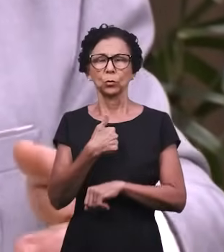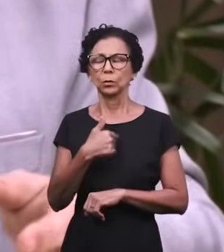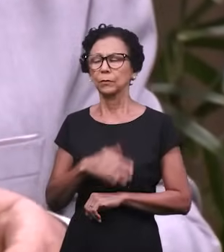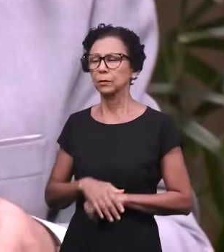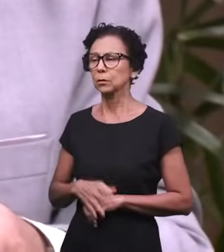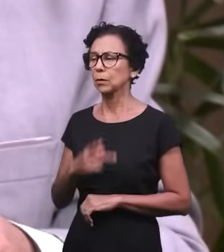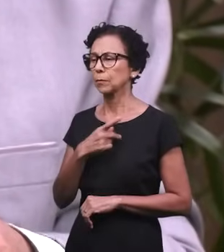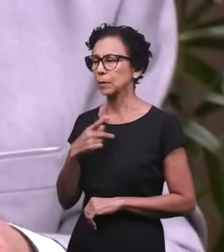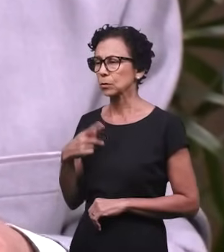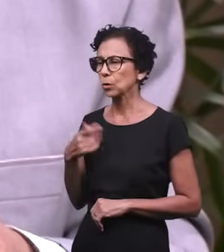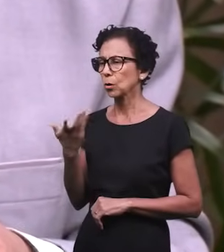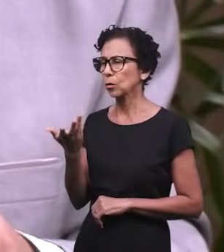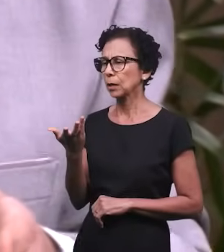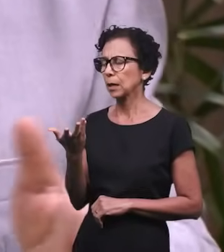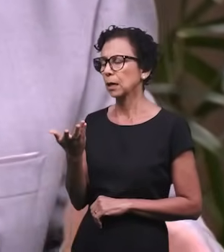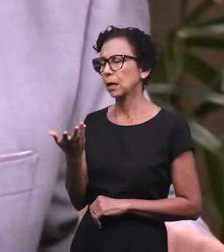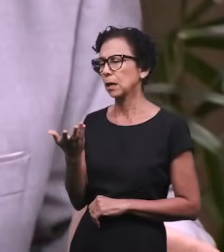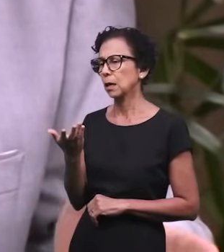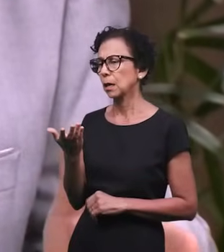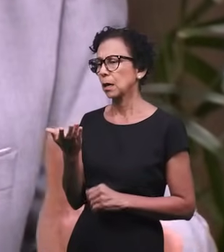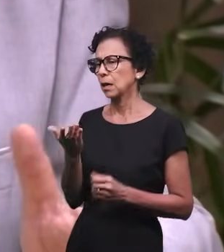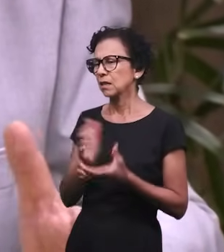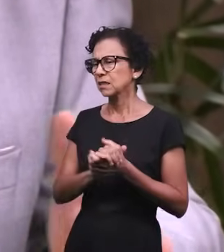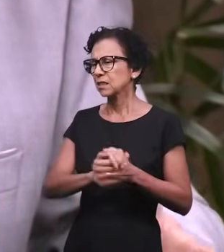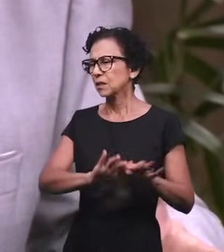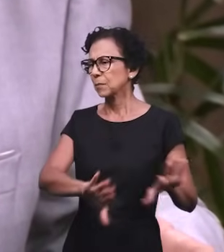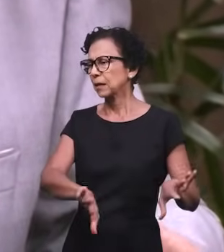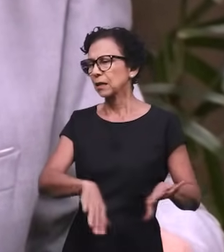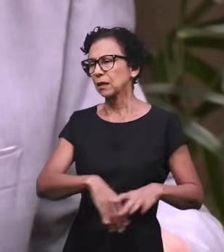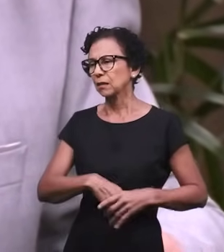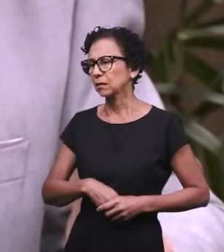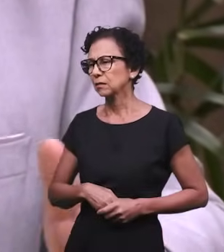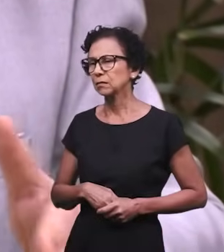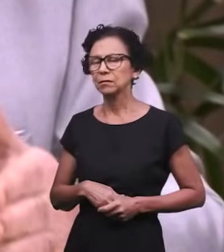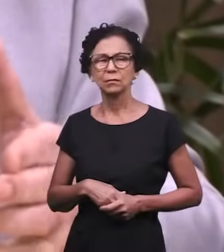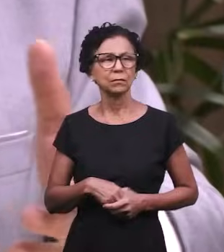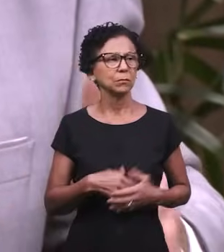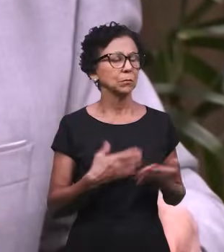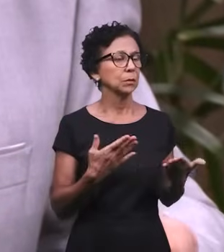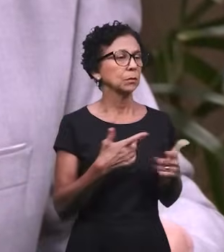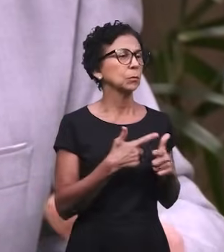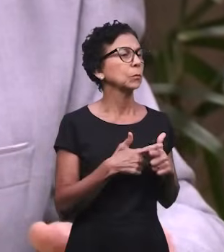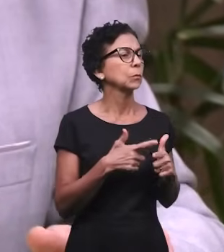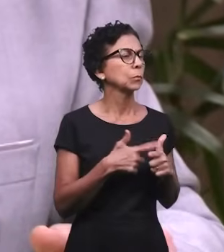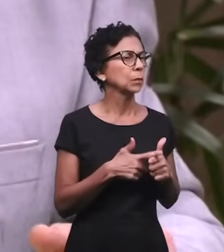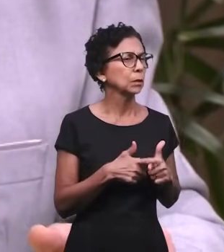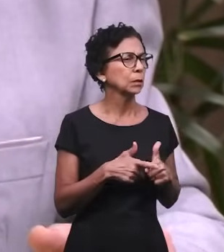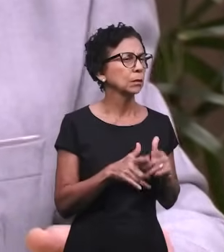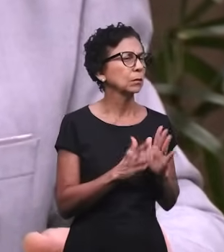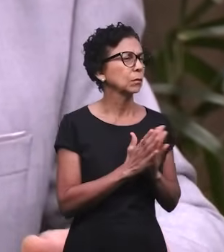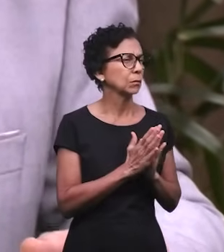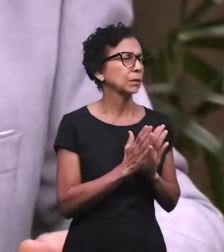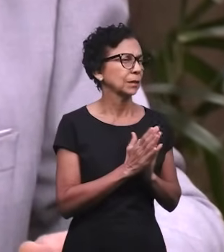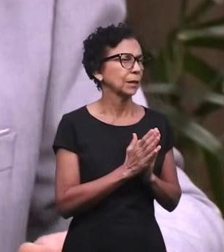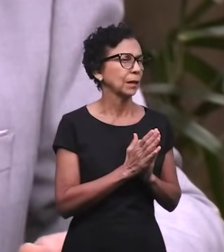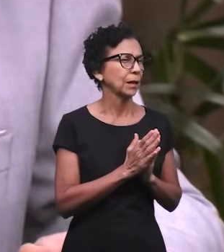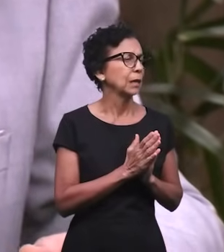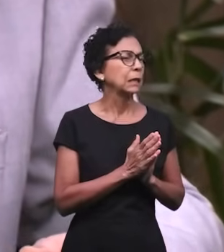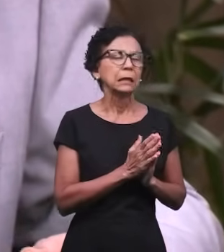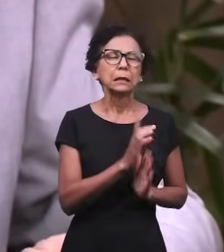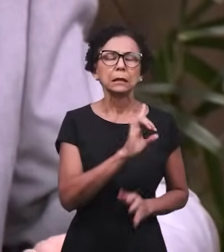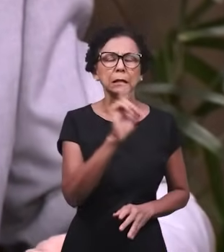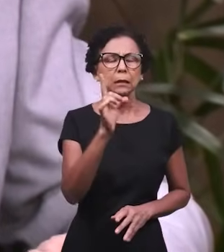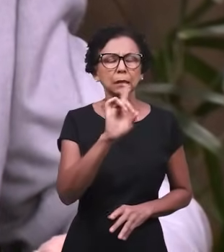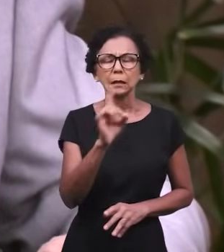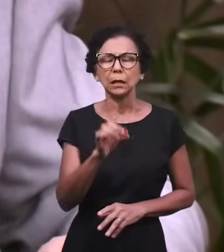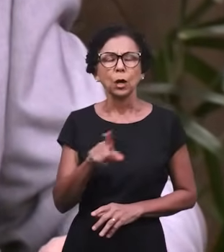separar do meu marido eu falei mas Irmã Qual o problema nós podemos orar Não mas ele ele faz